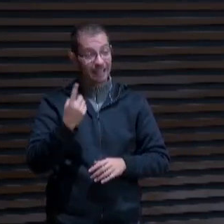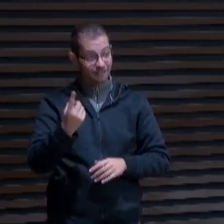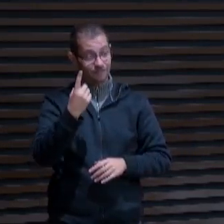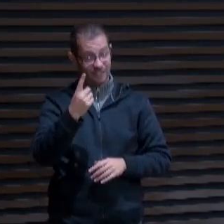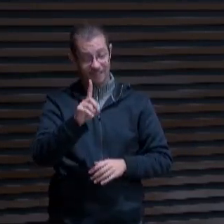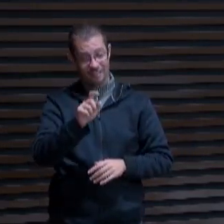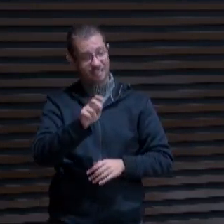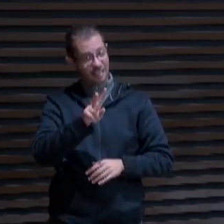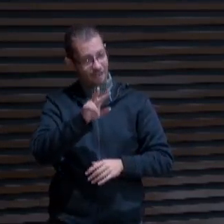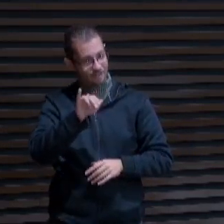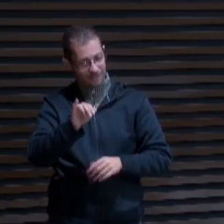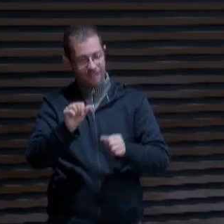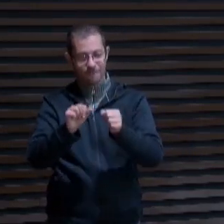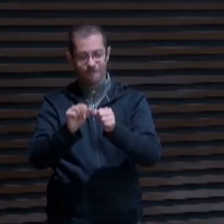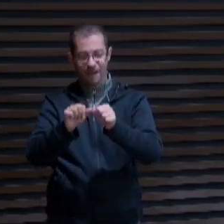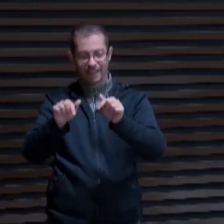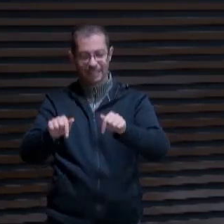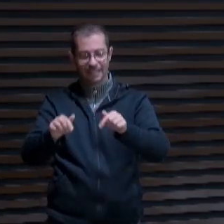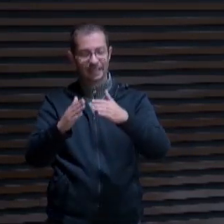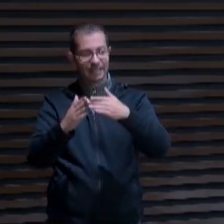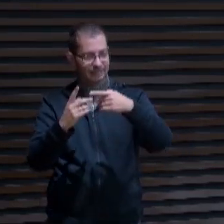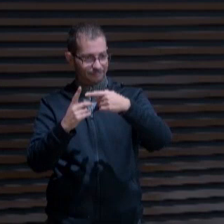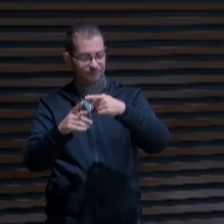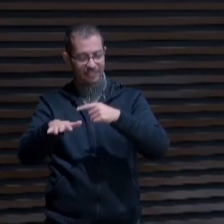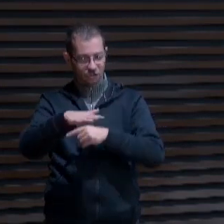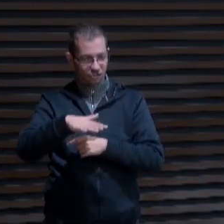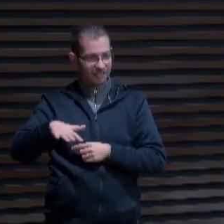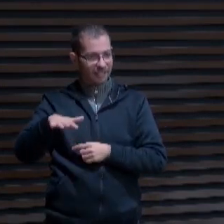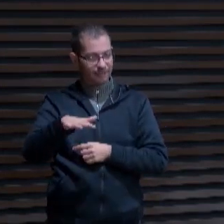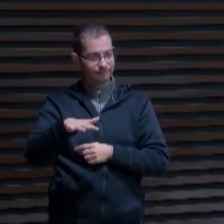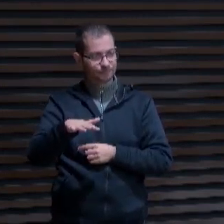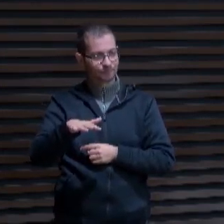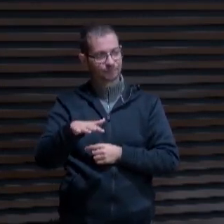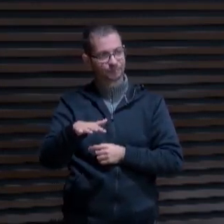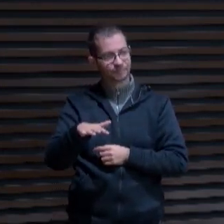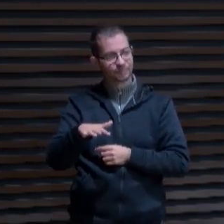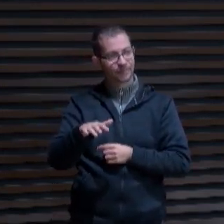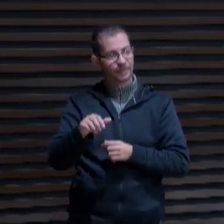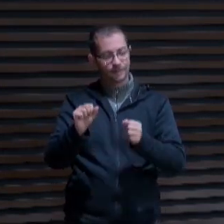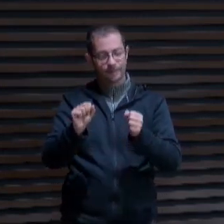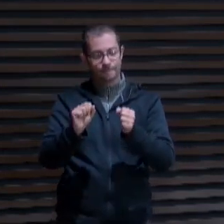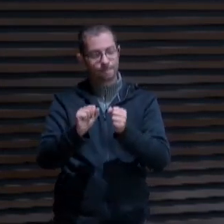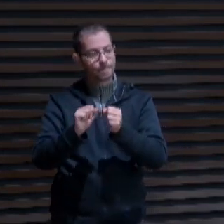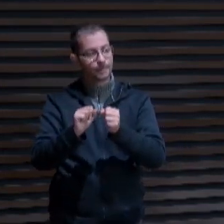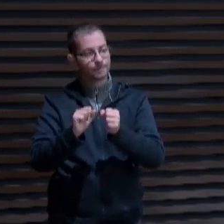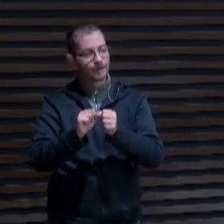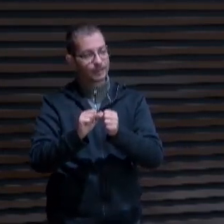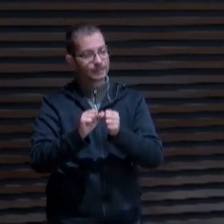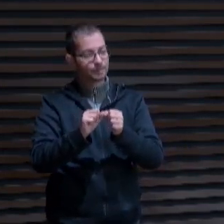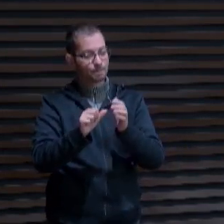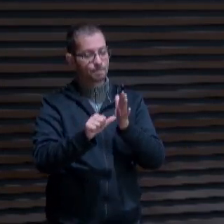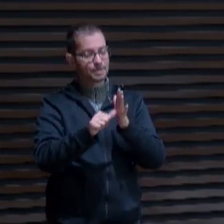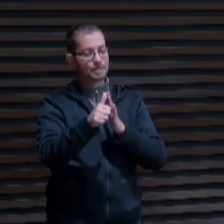seu tabernáculo, ele constitui, lá em 1 Crônicas 15, versículo 15 e 16, olha que interessante